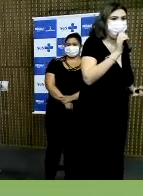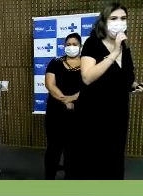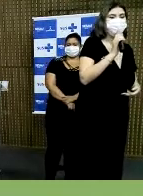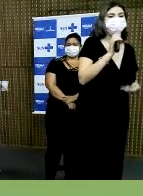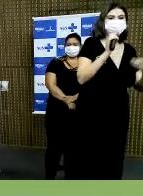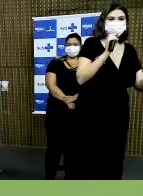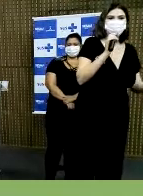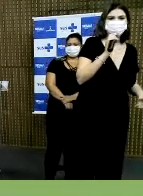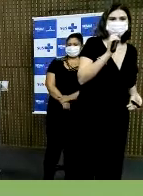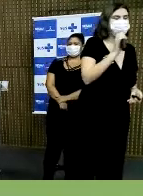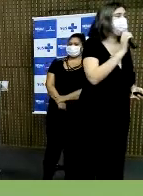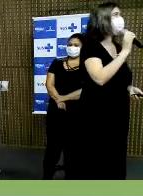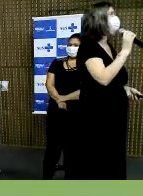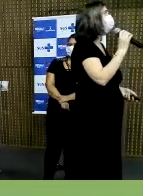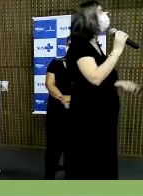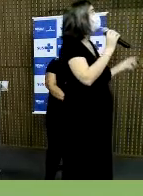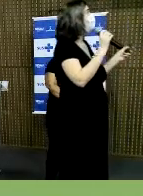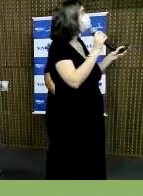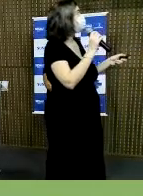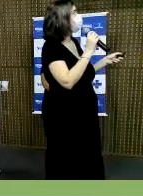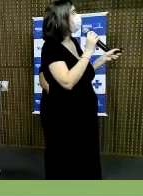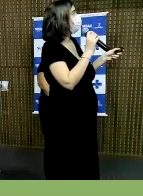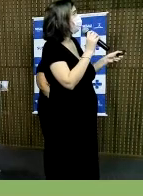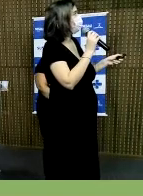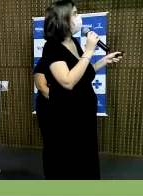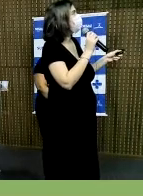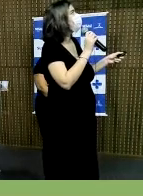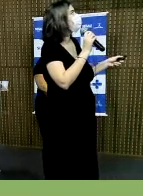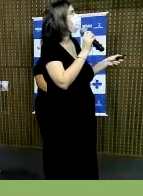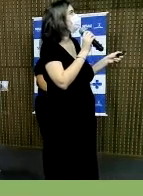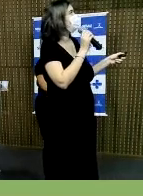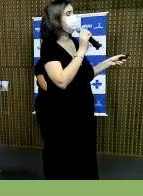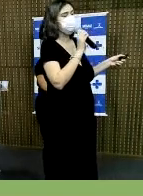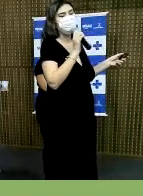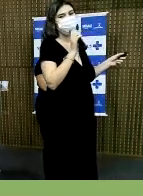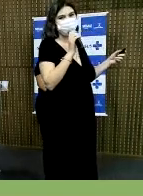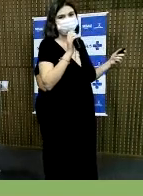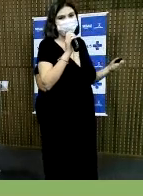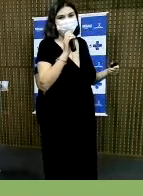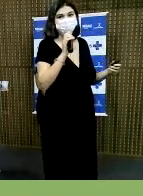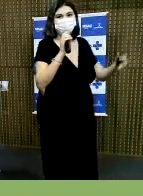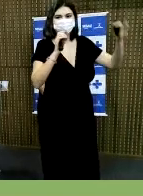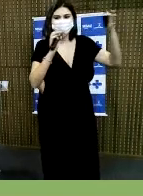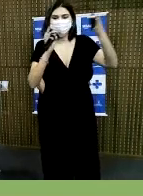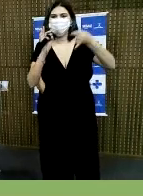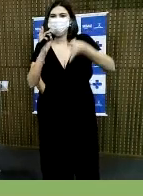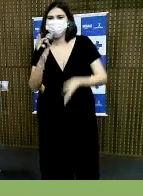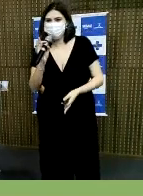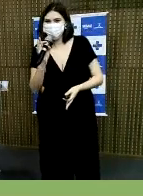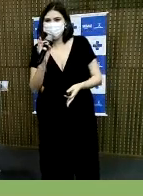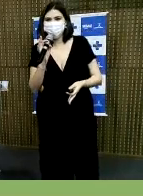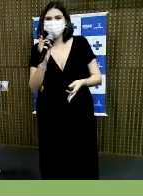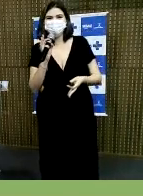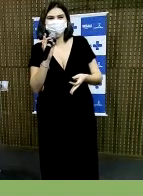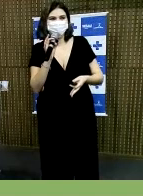de odontólogos que estavam participando. Esse ano houve uma queda, mas nós já tratamos uma estratégia de a pessoa